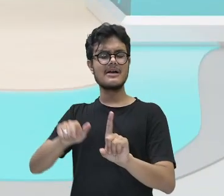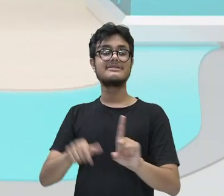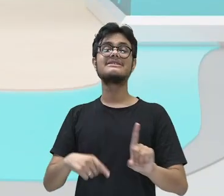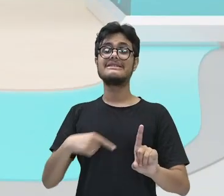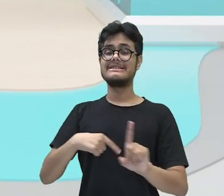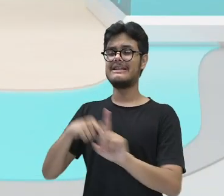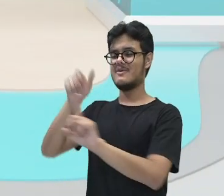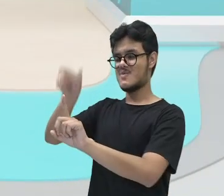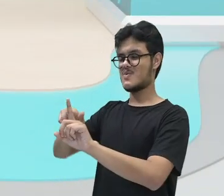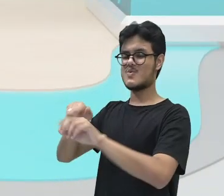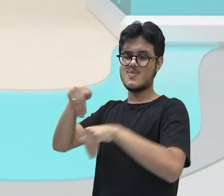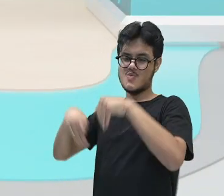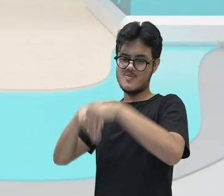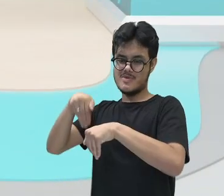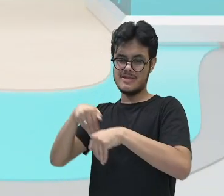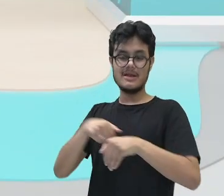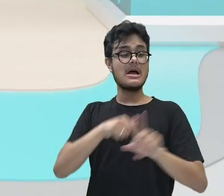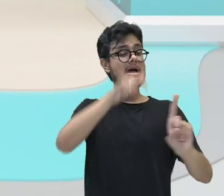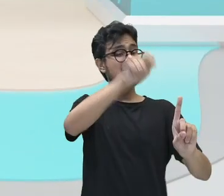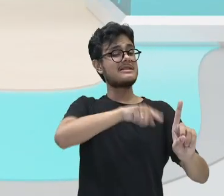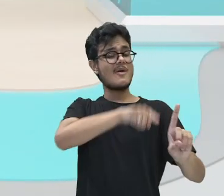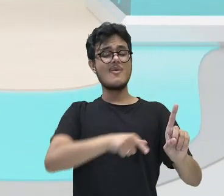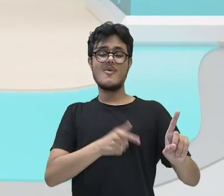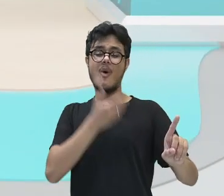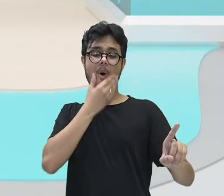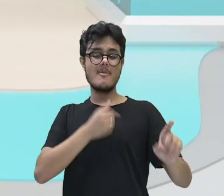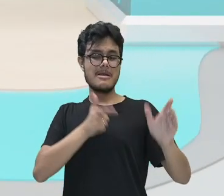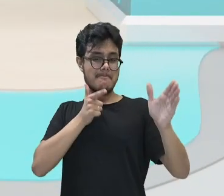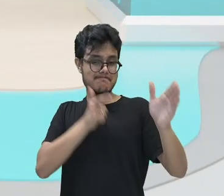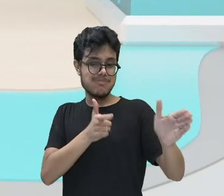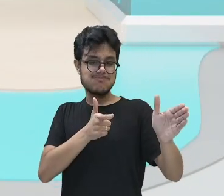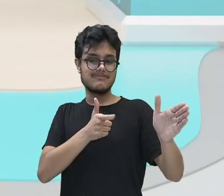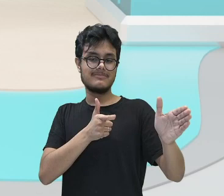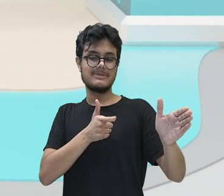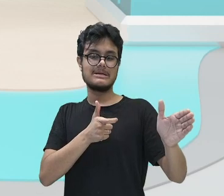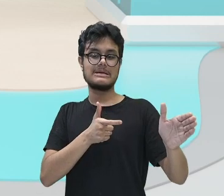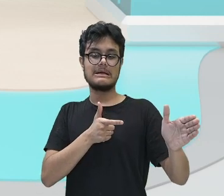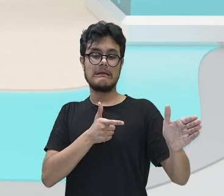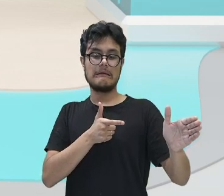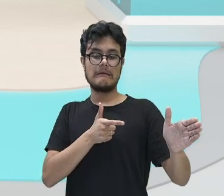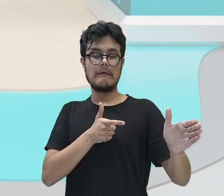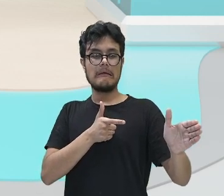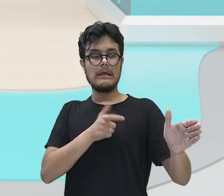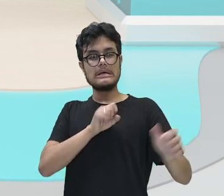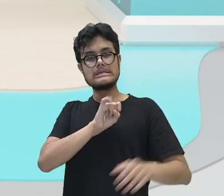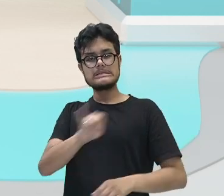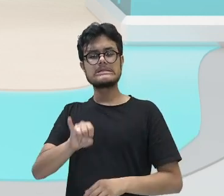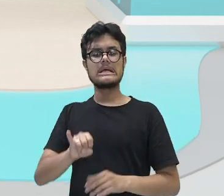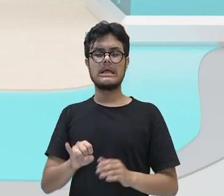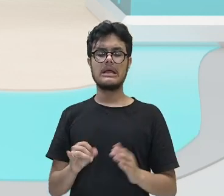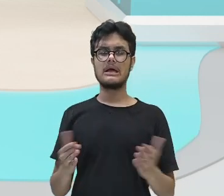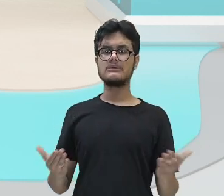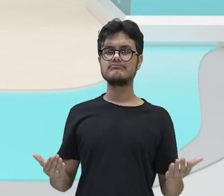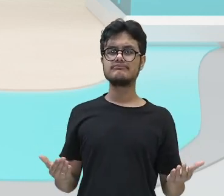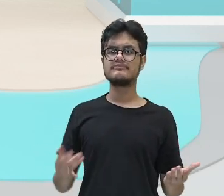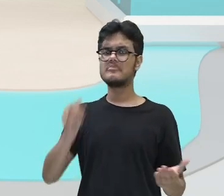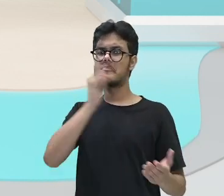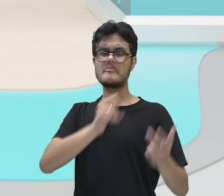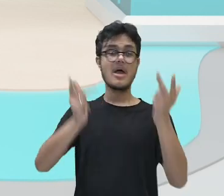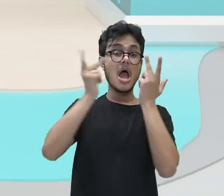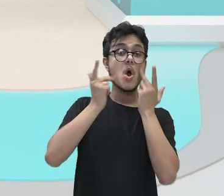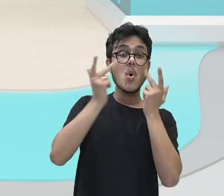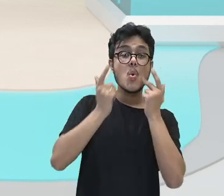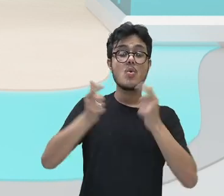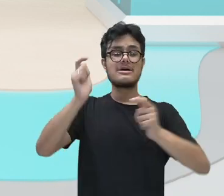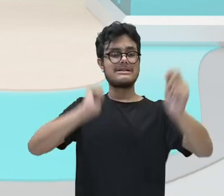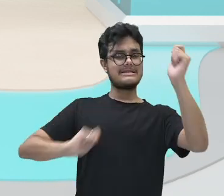certo? Então, quais são os personagens que nós tínhamos ali? Nós tínhamos o Curupira e tínhamos o Caçador. Se eu perguntasse para